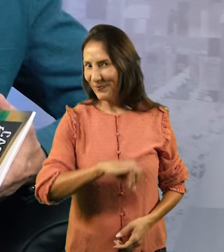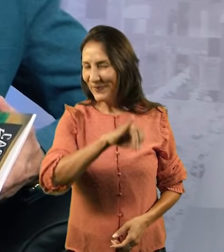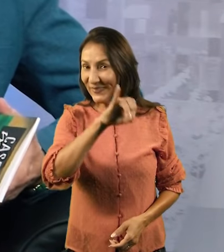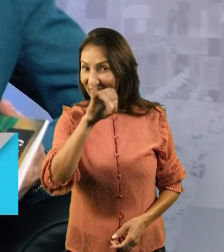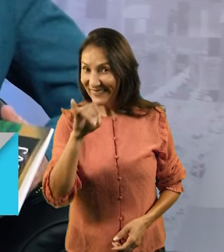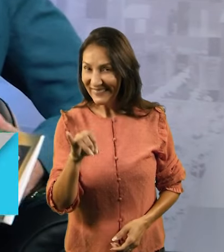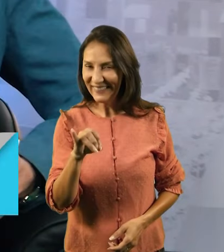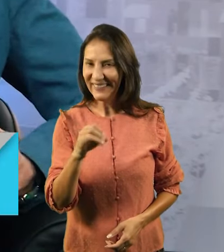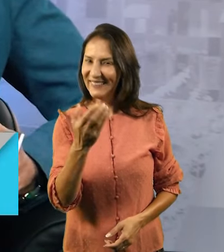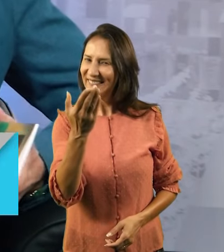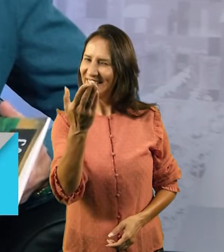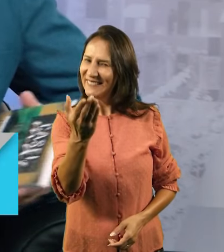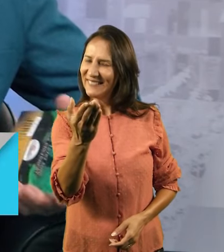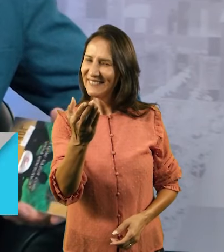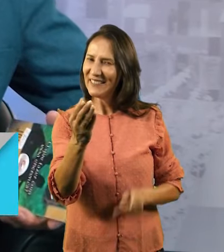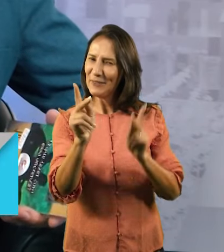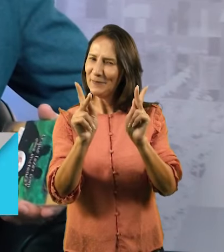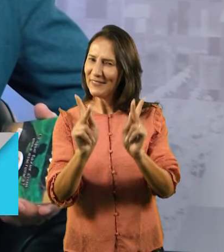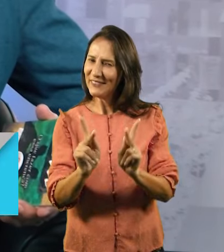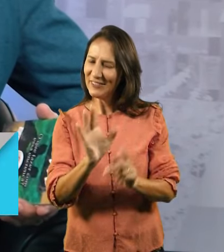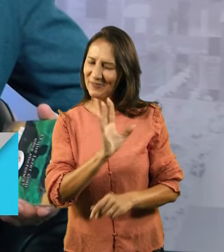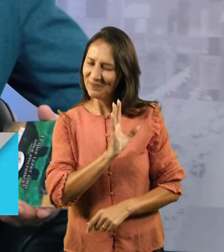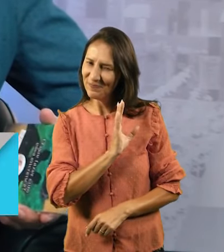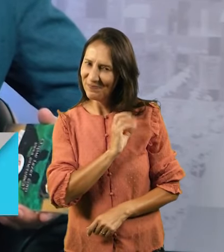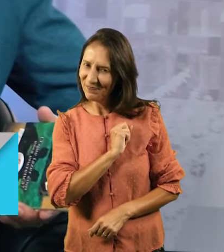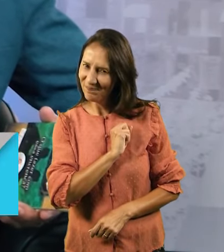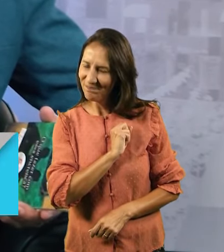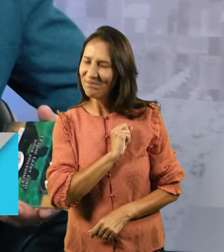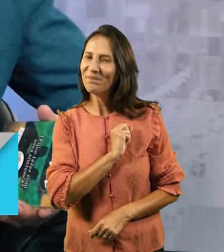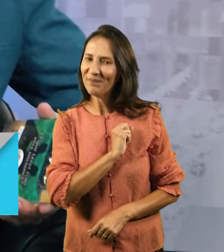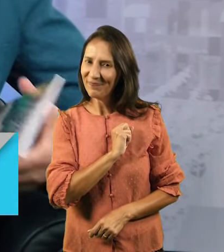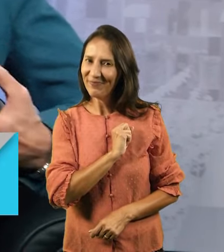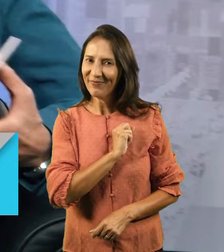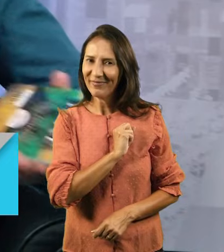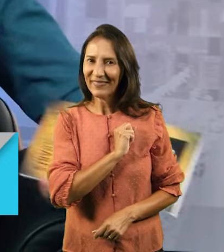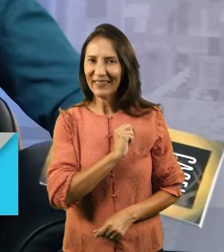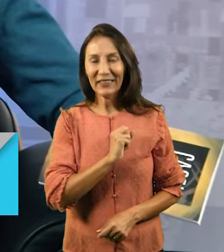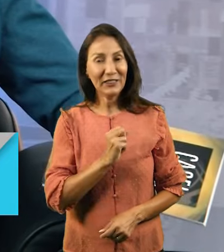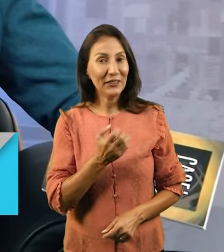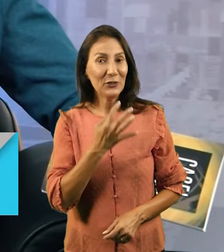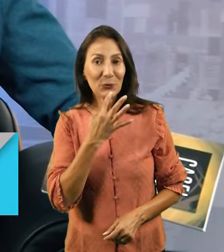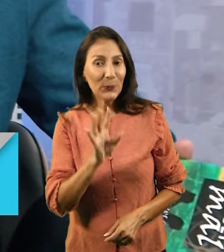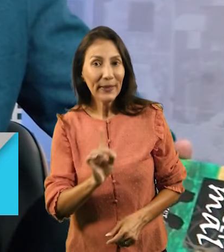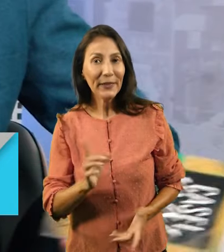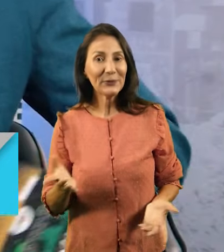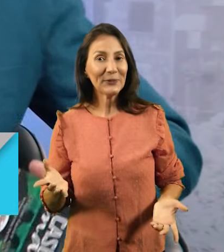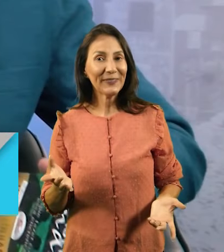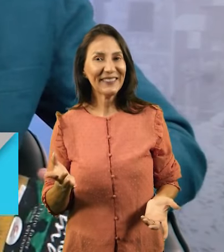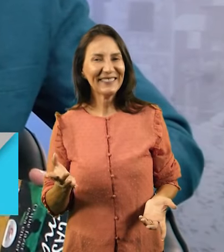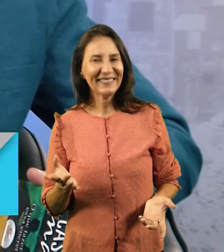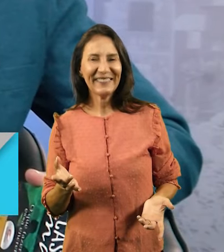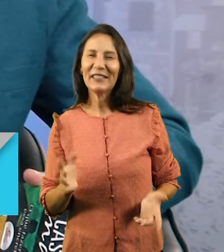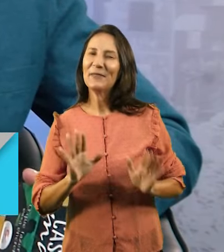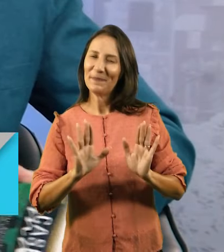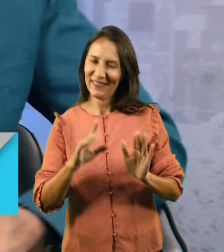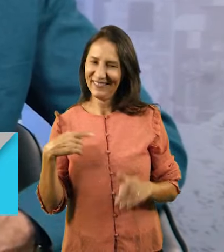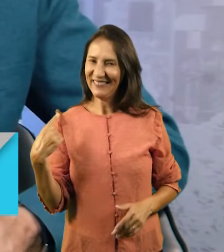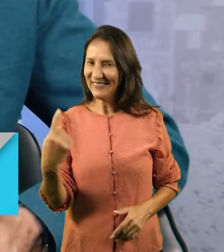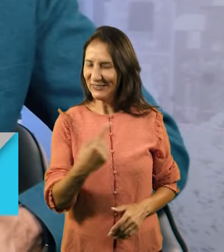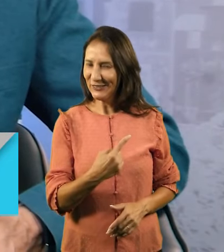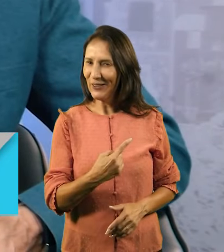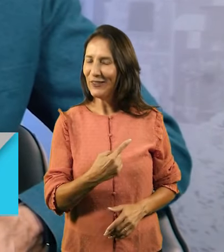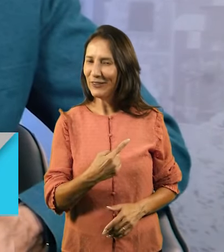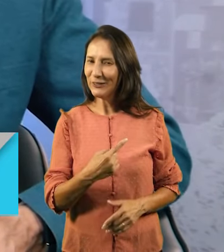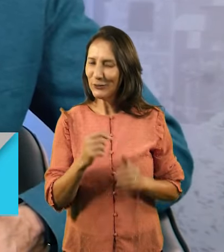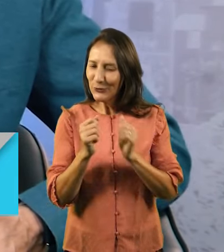Olá, meu amado do coração, amada do coração. Opera, eu nem te conheço. Ah, mas nós somos um só corpo